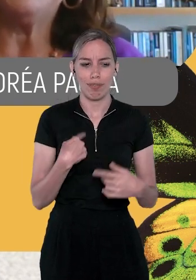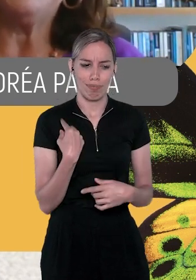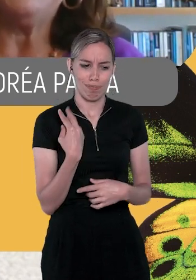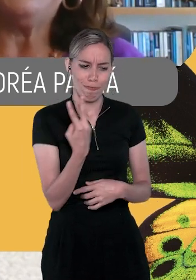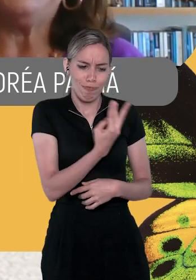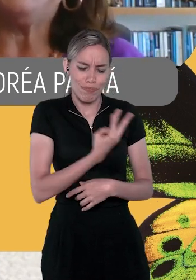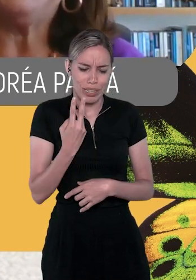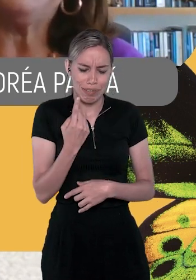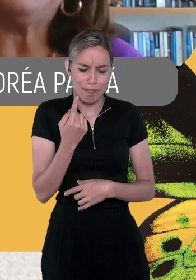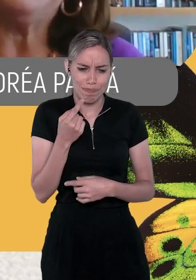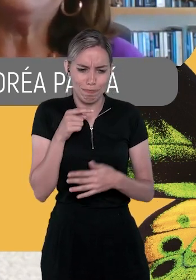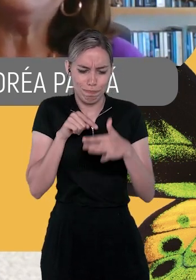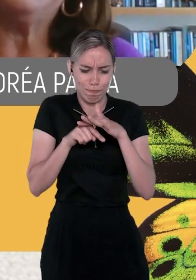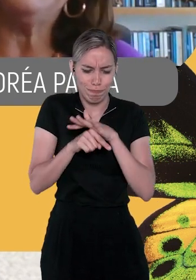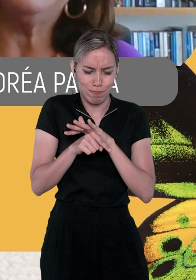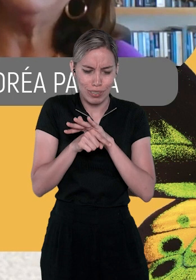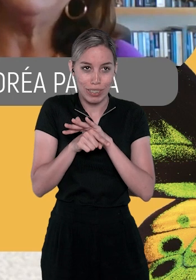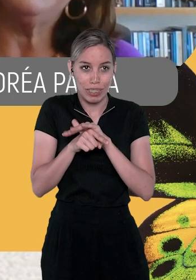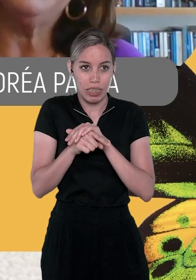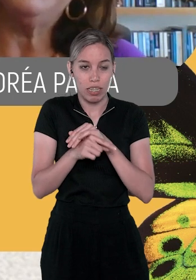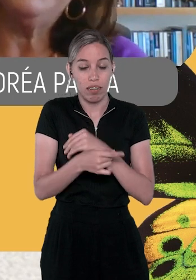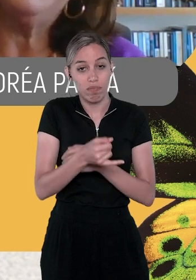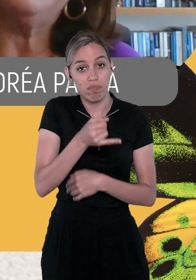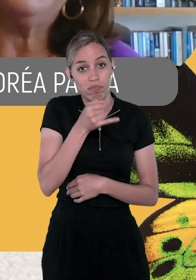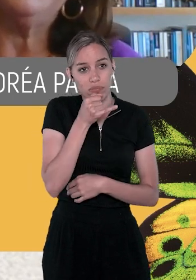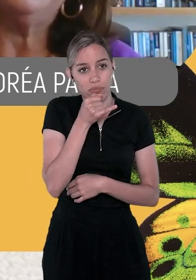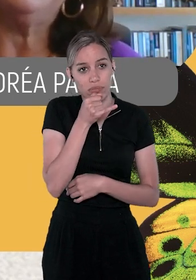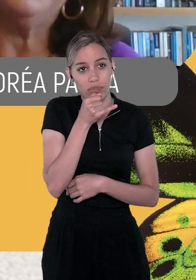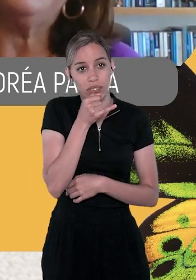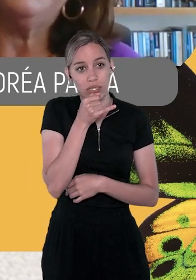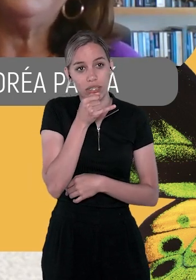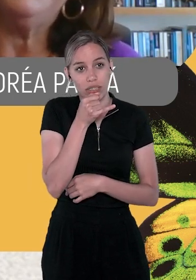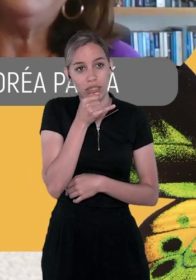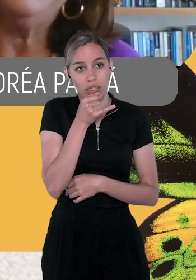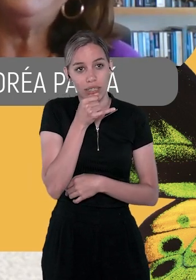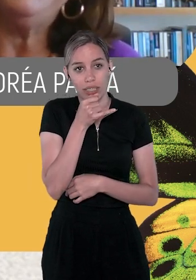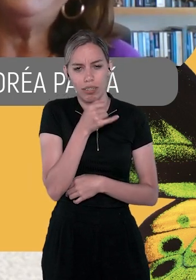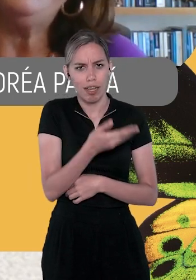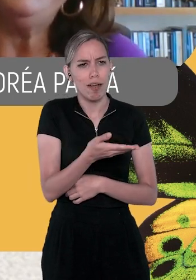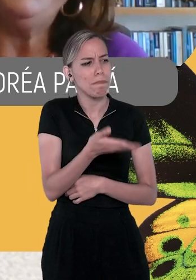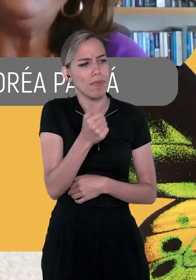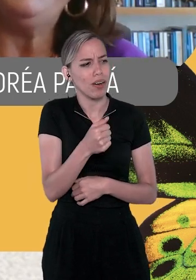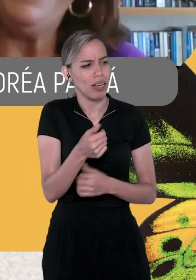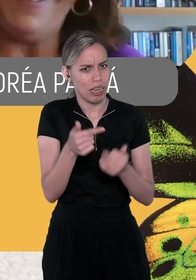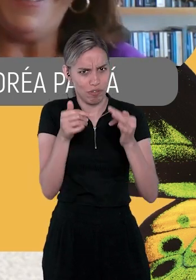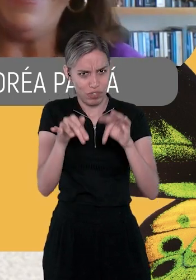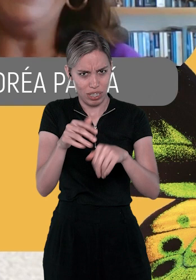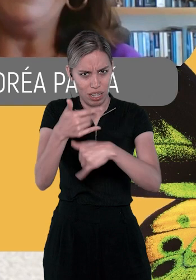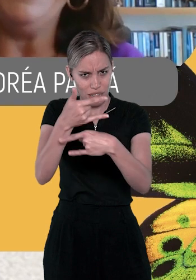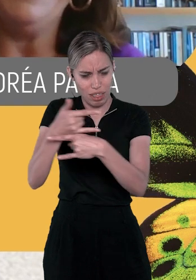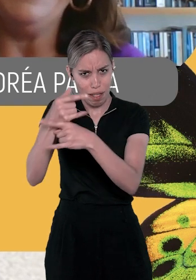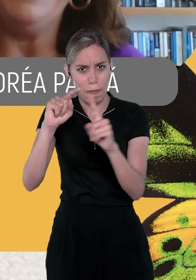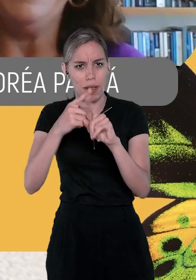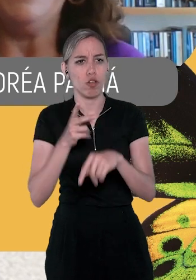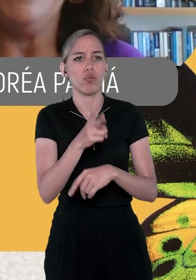nesse campo e, infelizmente, eu ficaria aqui. Eu acho que vamos fazer o seguinte, vamos terminar e a gente continua conversando